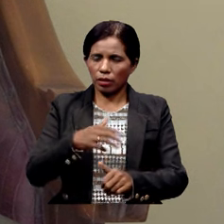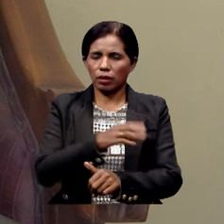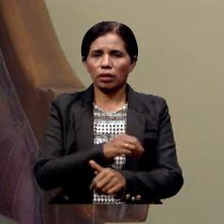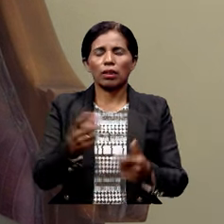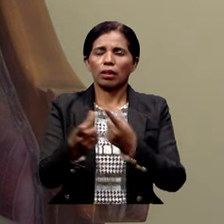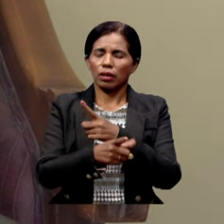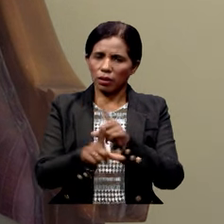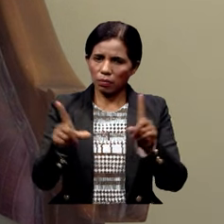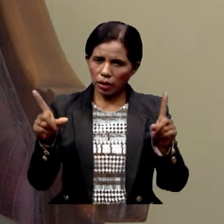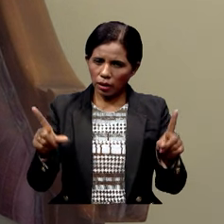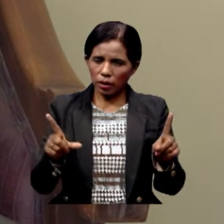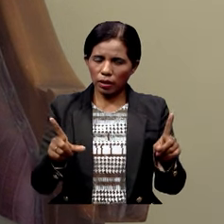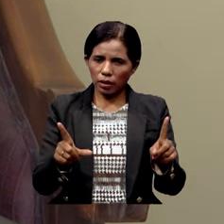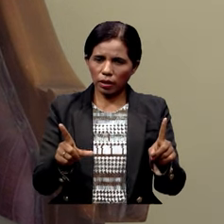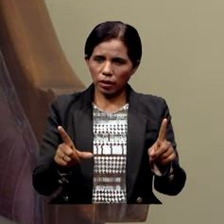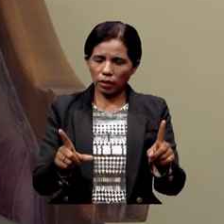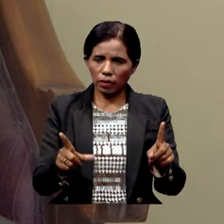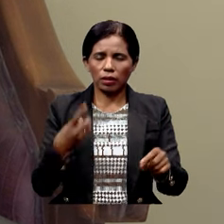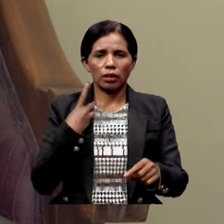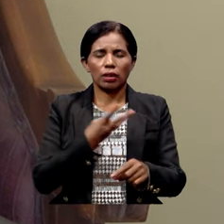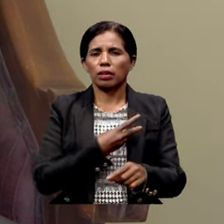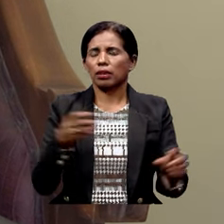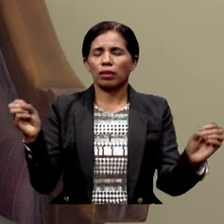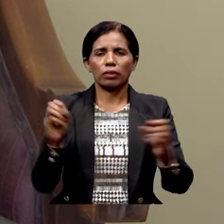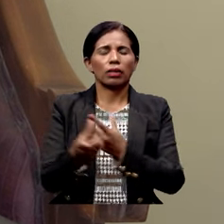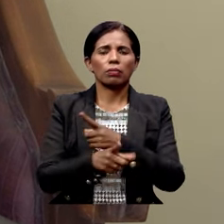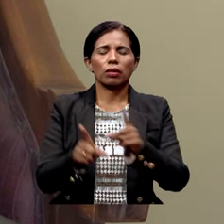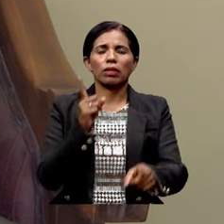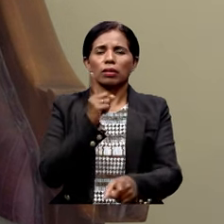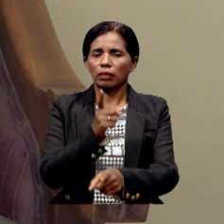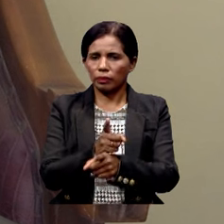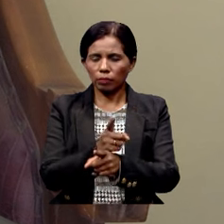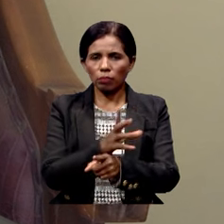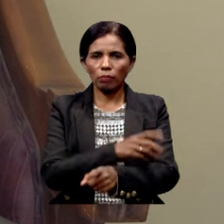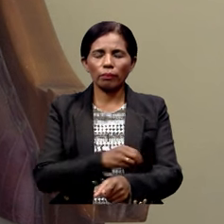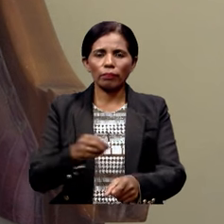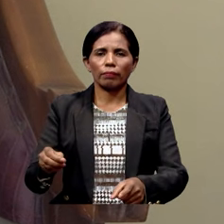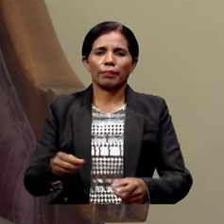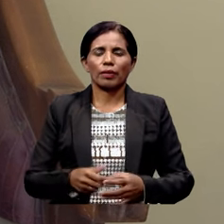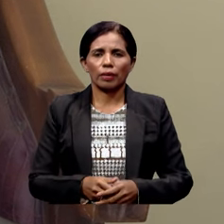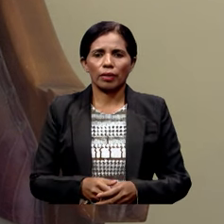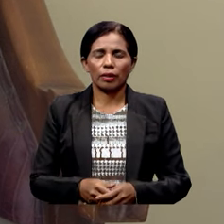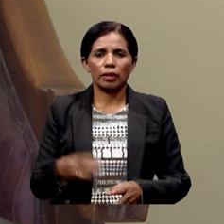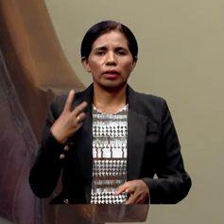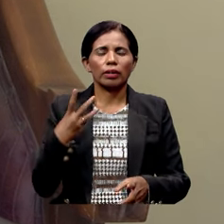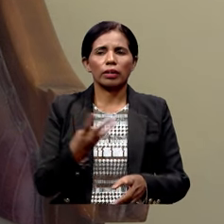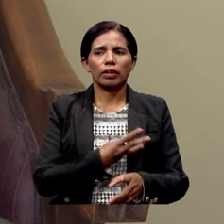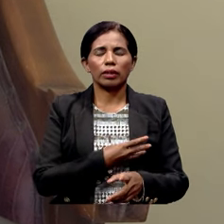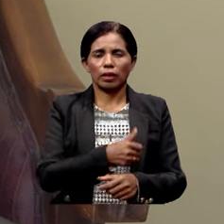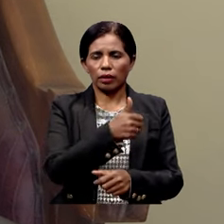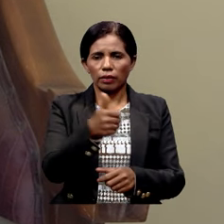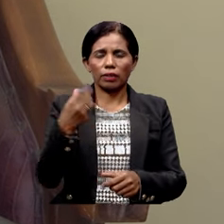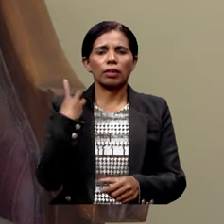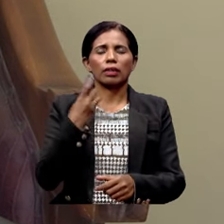liberdade, idanebe, italos de liberdade, lolos de libertinagem, nebe ita identifica itania